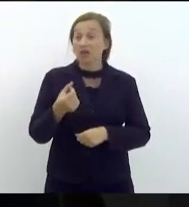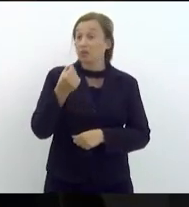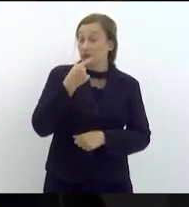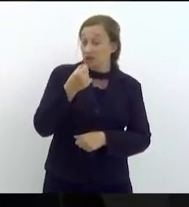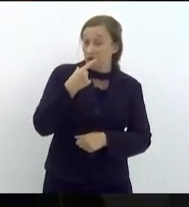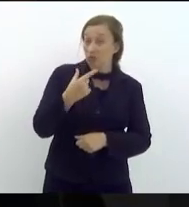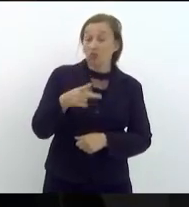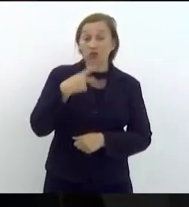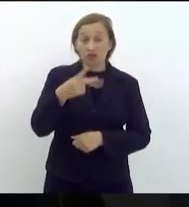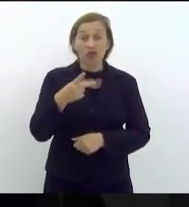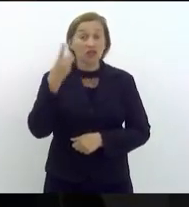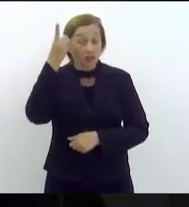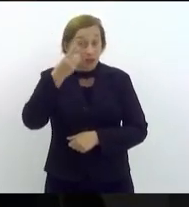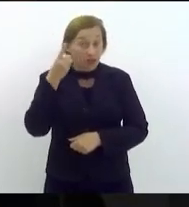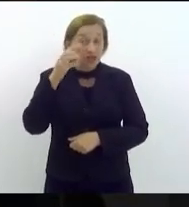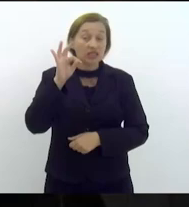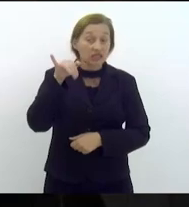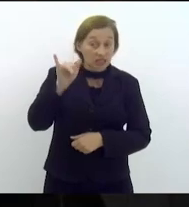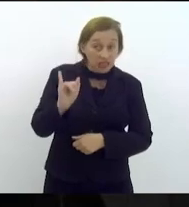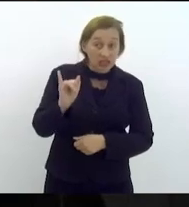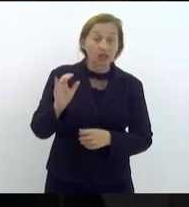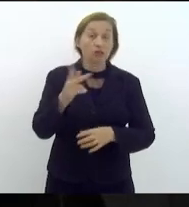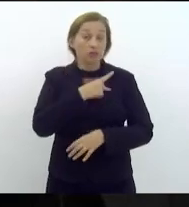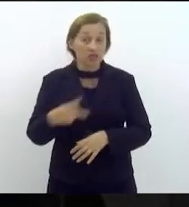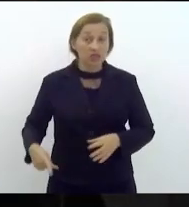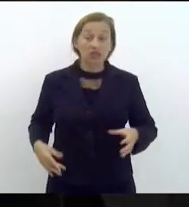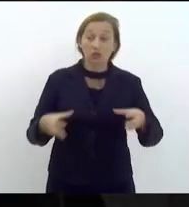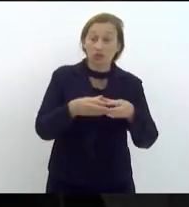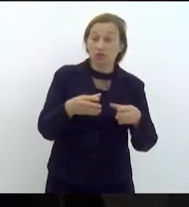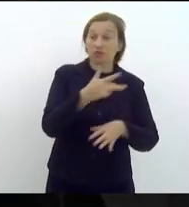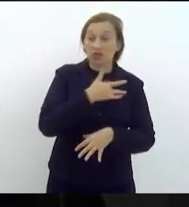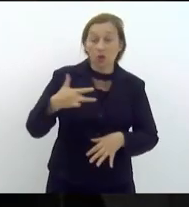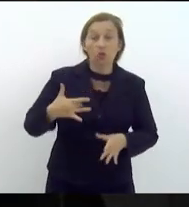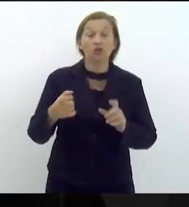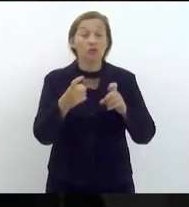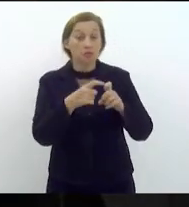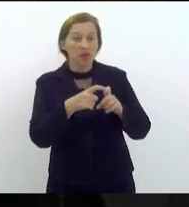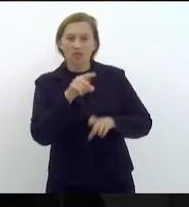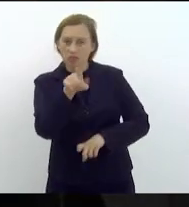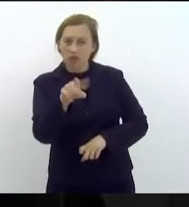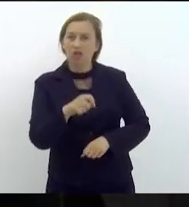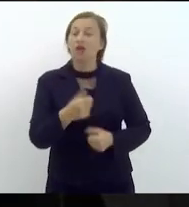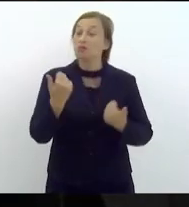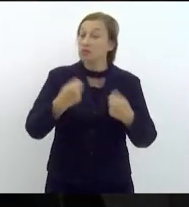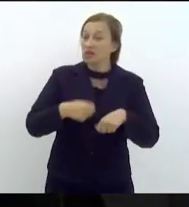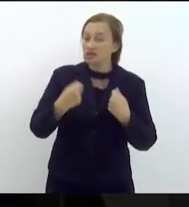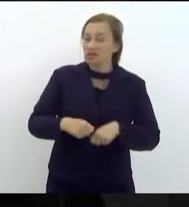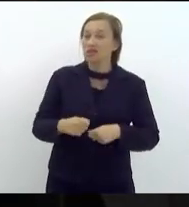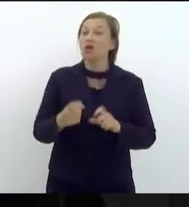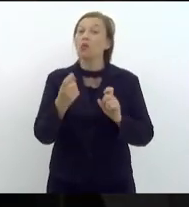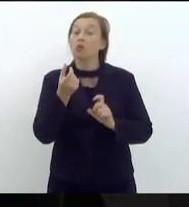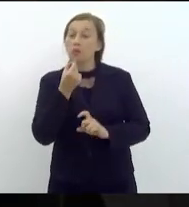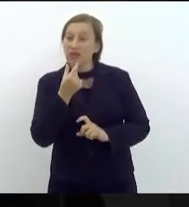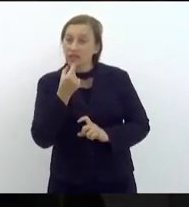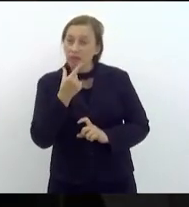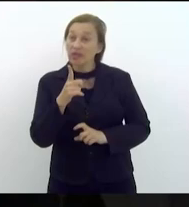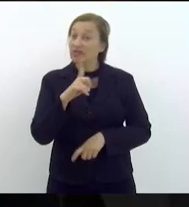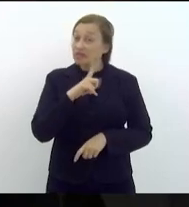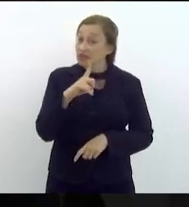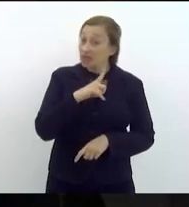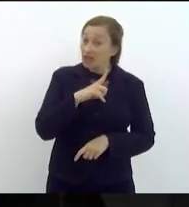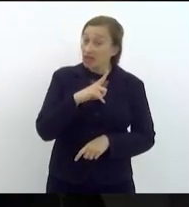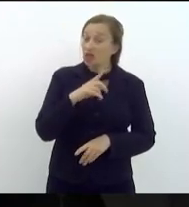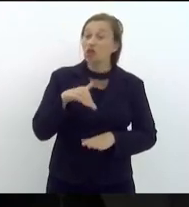diz bem o deputado Tande presidente da Comissão de saúde médico tem que ser um medicamento que tenha